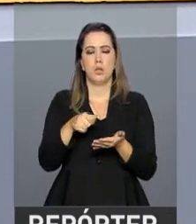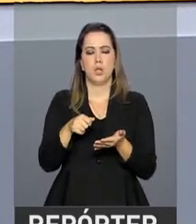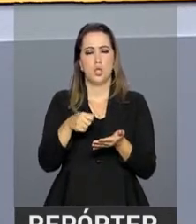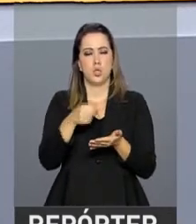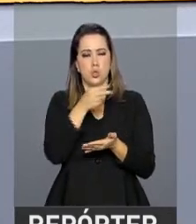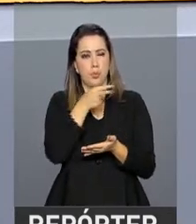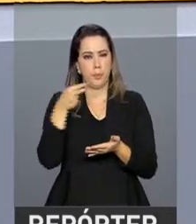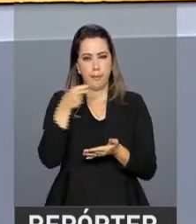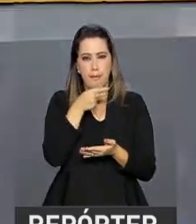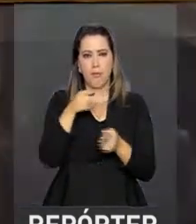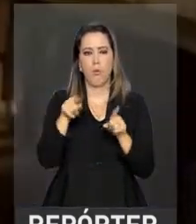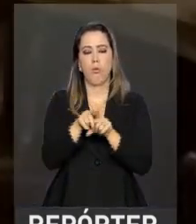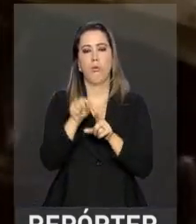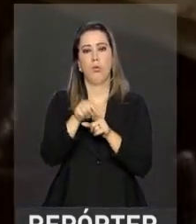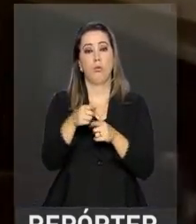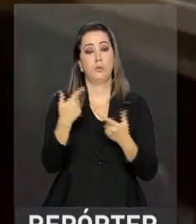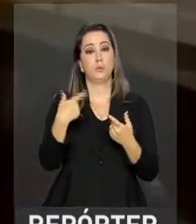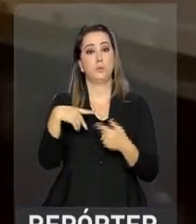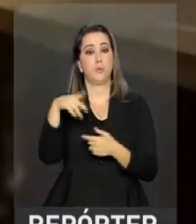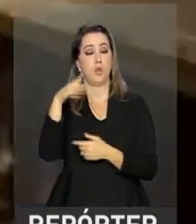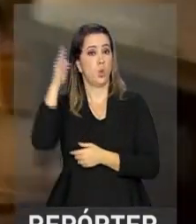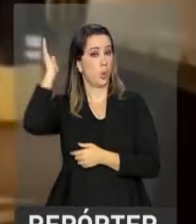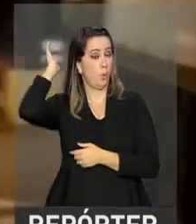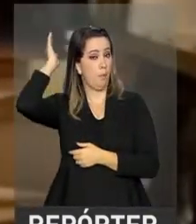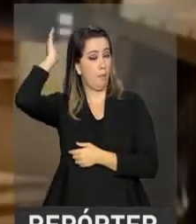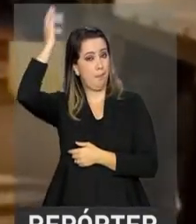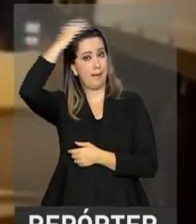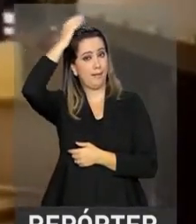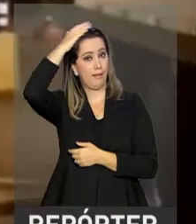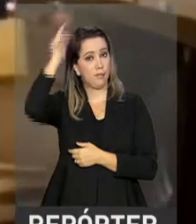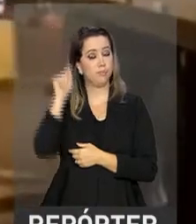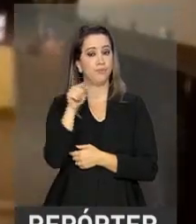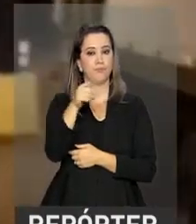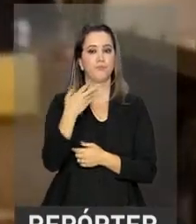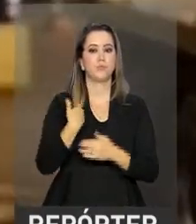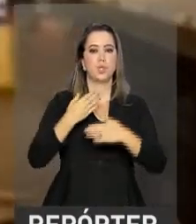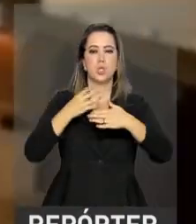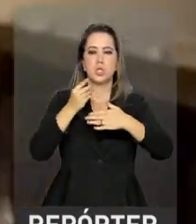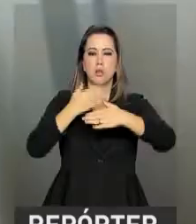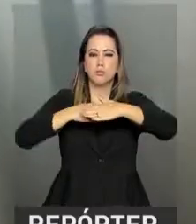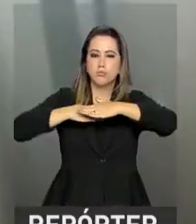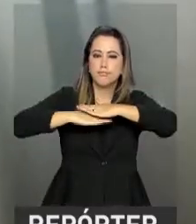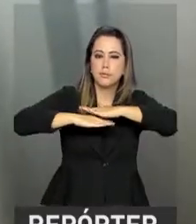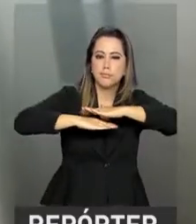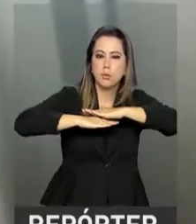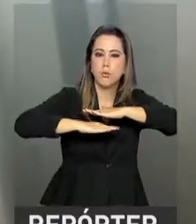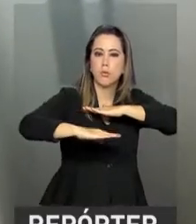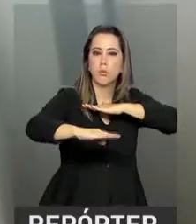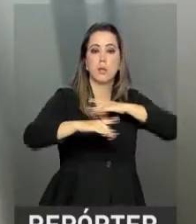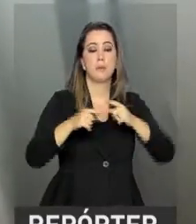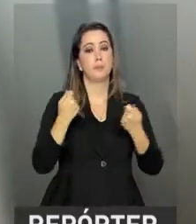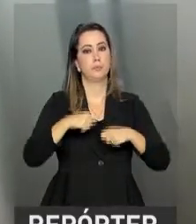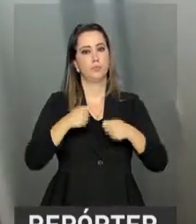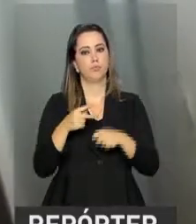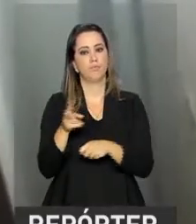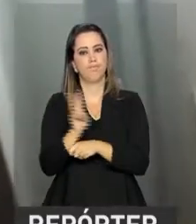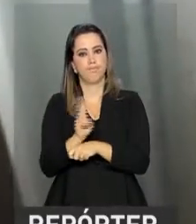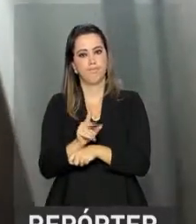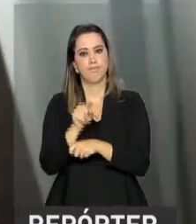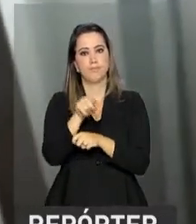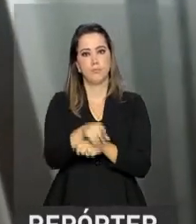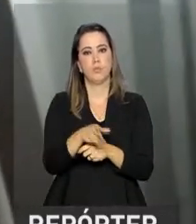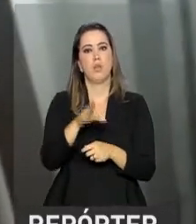paraná a droga estava escondida em um compartimento construído na estrutura do caminhão e apreensão foi resultado da operação é